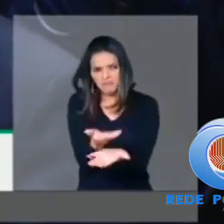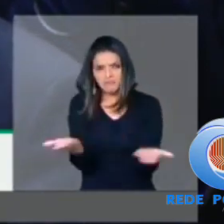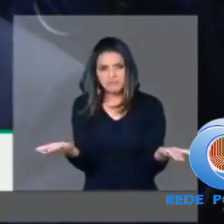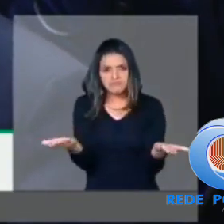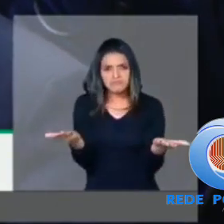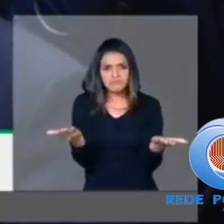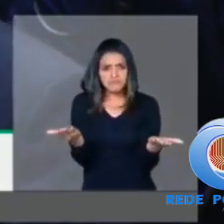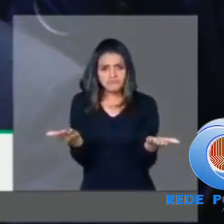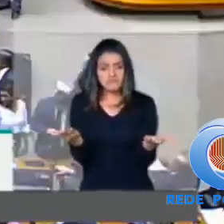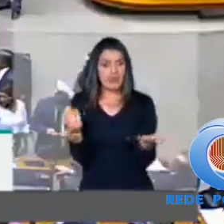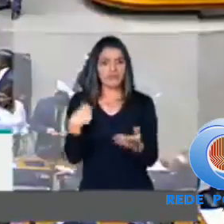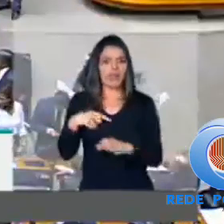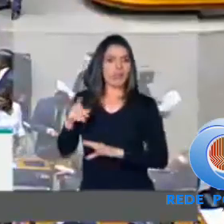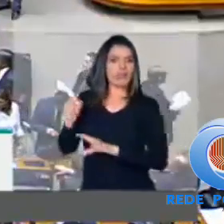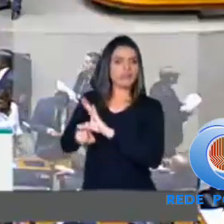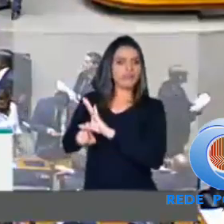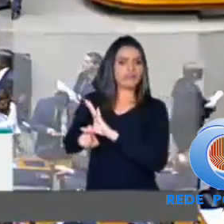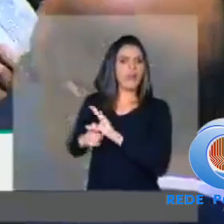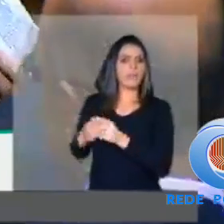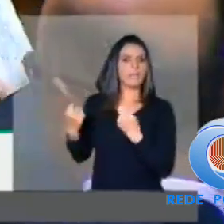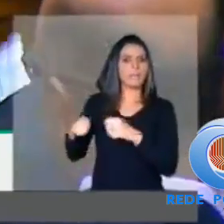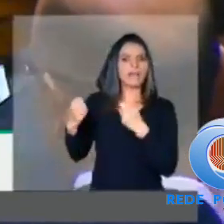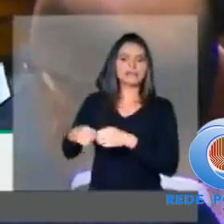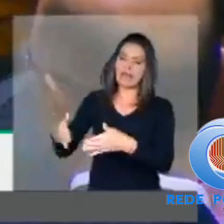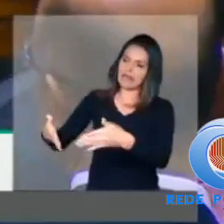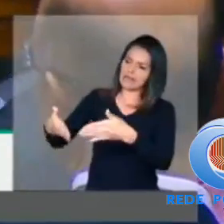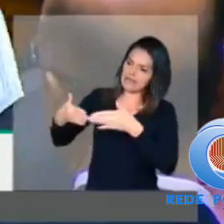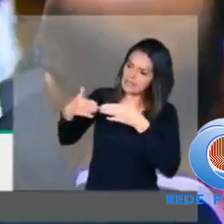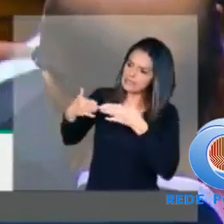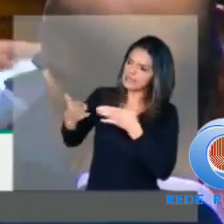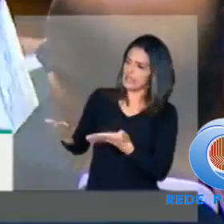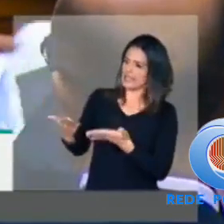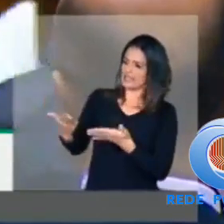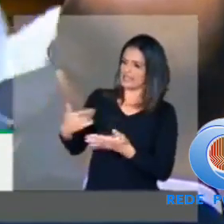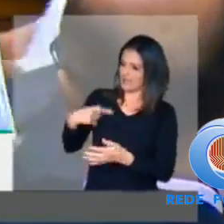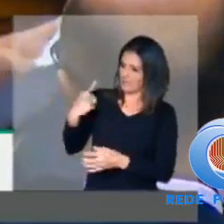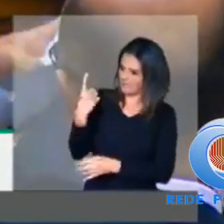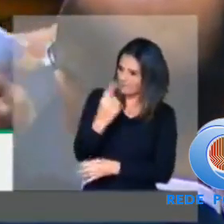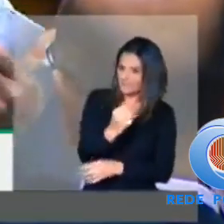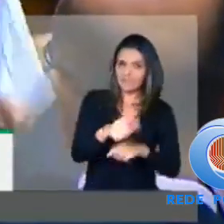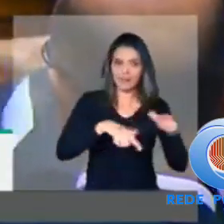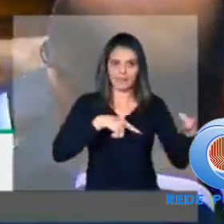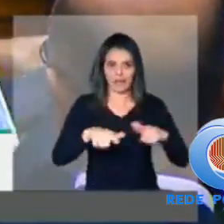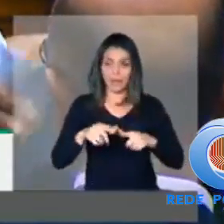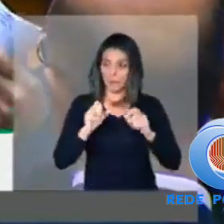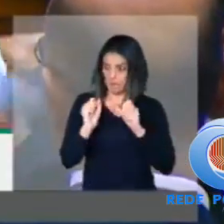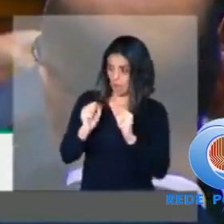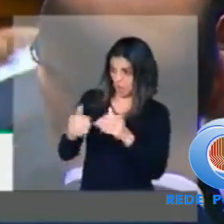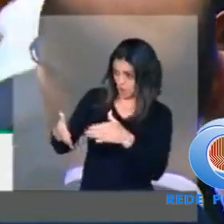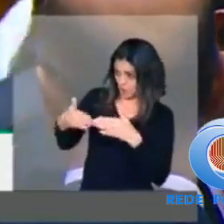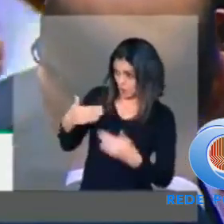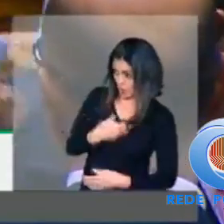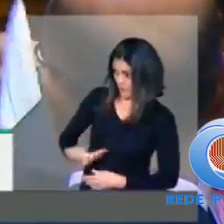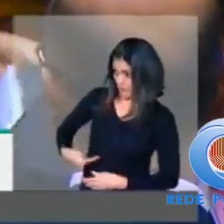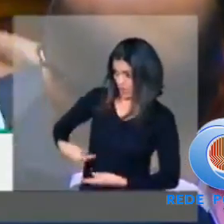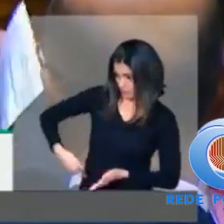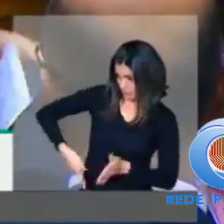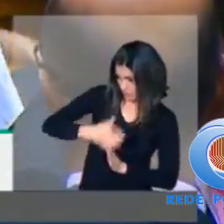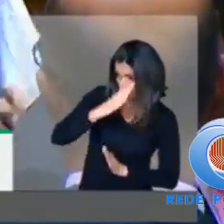em deixar de precisar de licença para trabalhar, em deixar de precisar de pedir permissão do